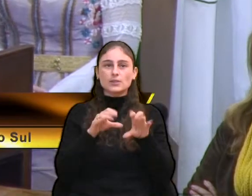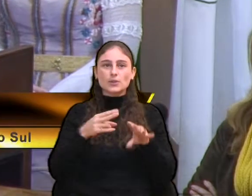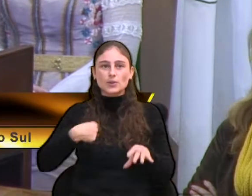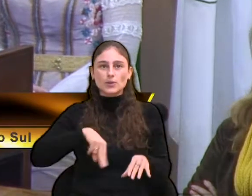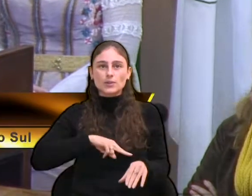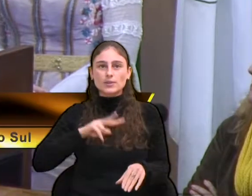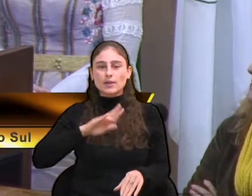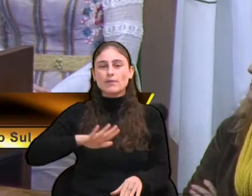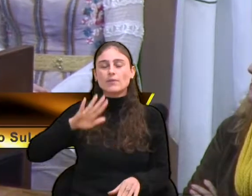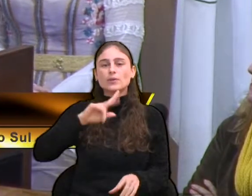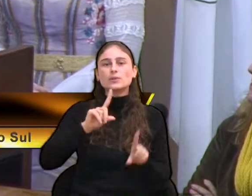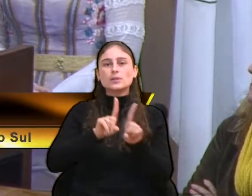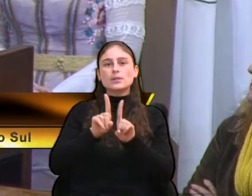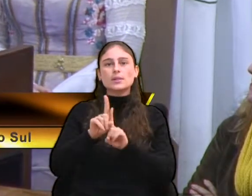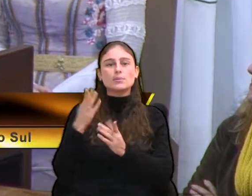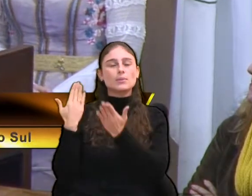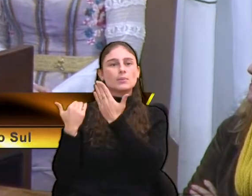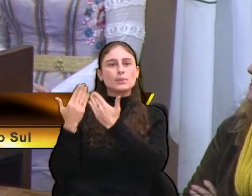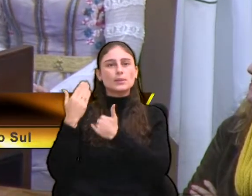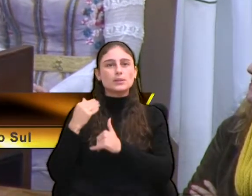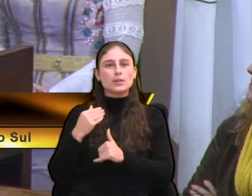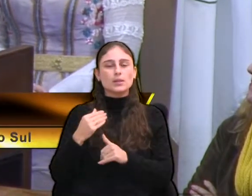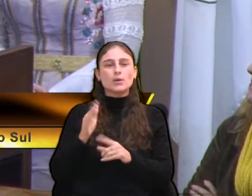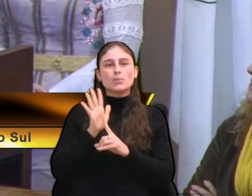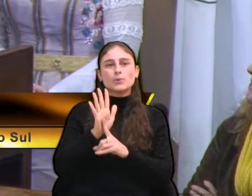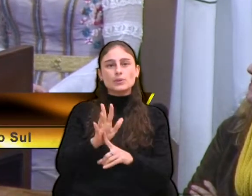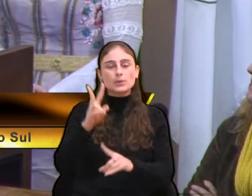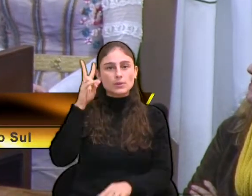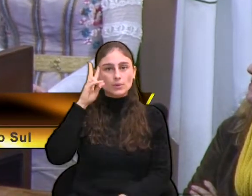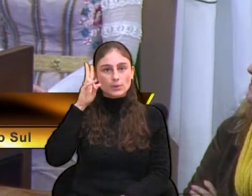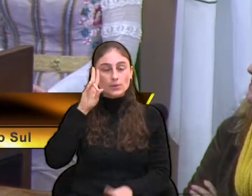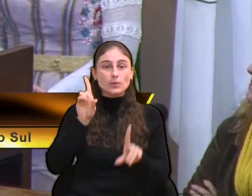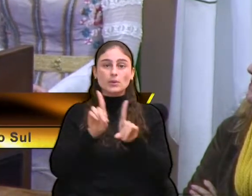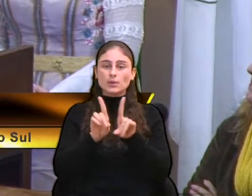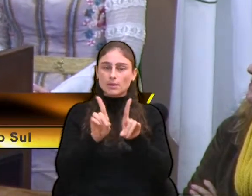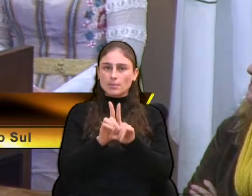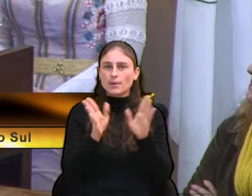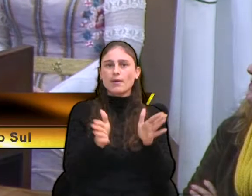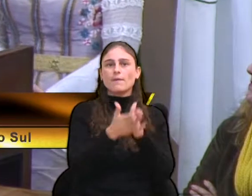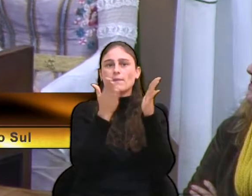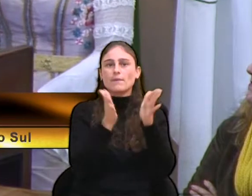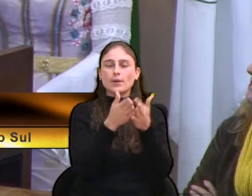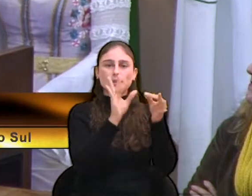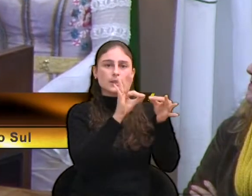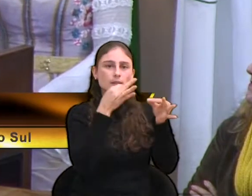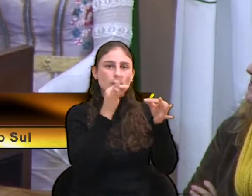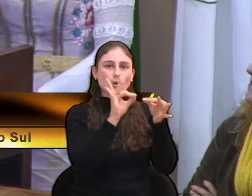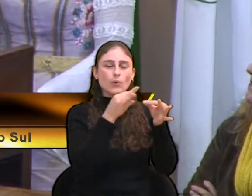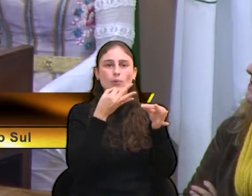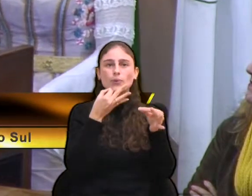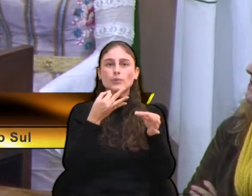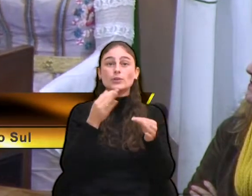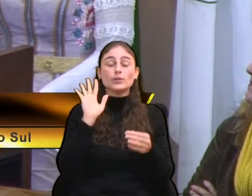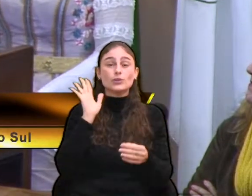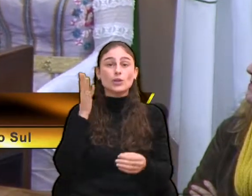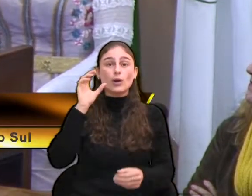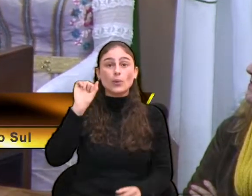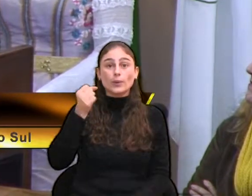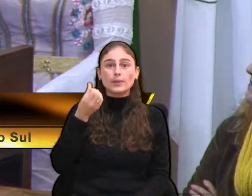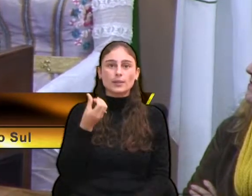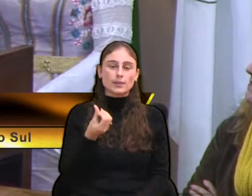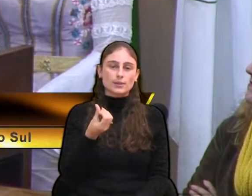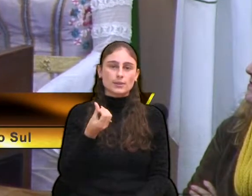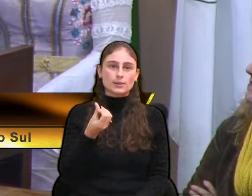mostrando um pouquinho da história, tudo isso, claro, através da Festa da Uva, que são já 86 anos